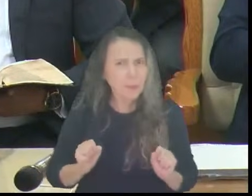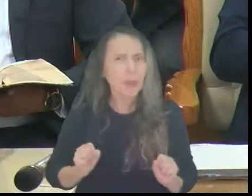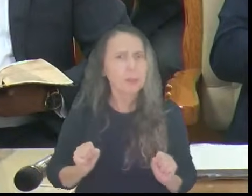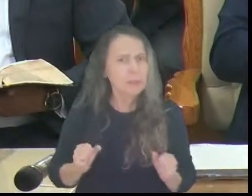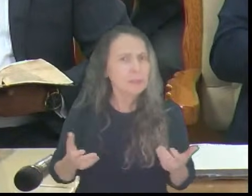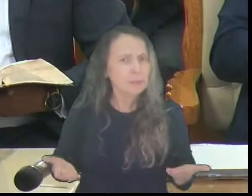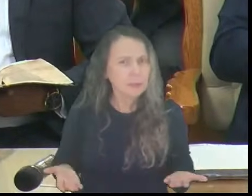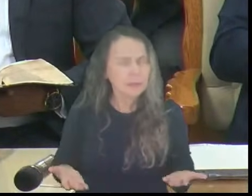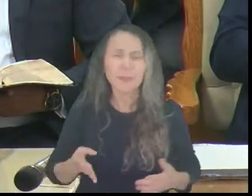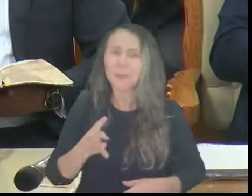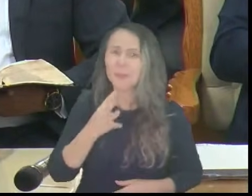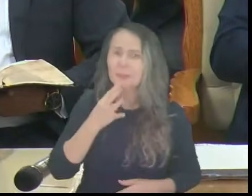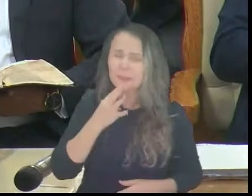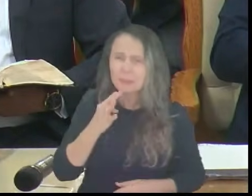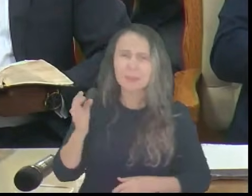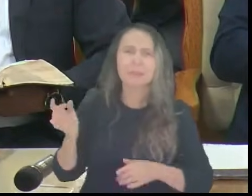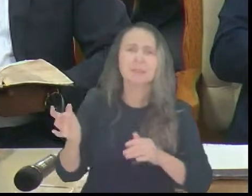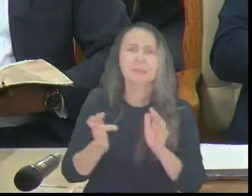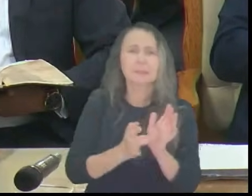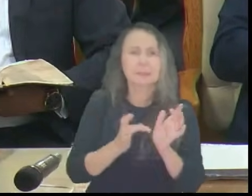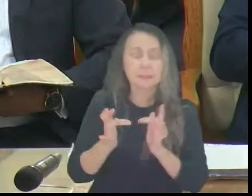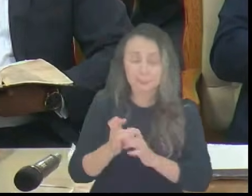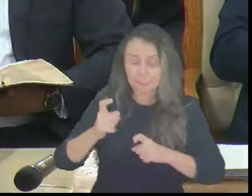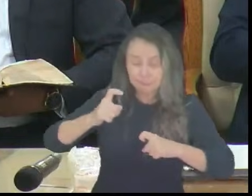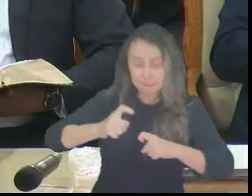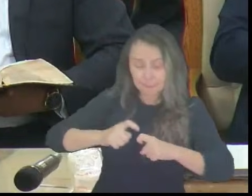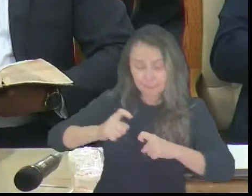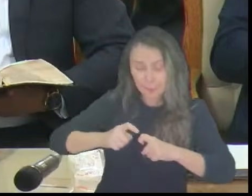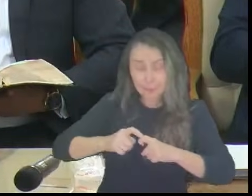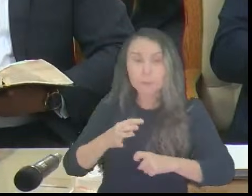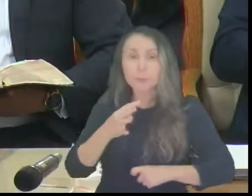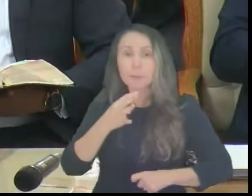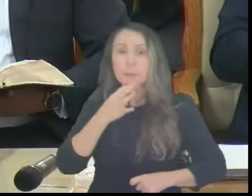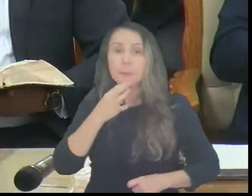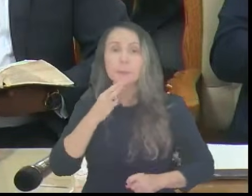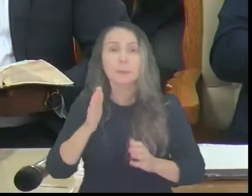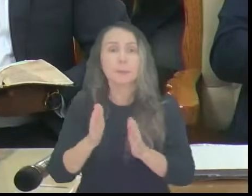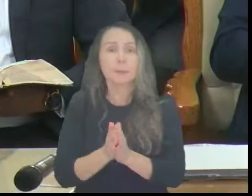conhece Cristo? Um médico cristão que conhece a Bíblia?